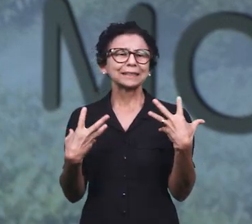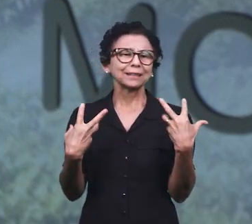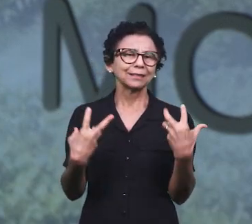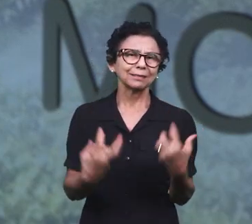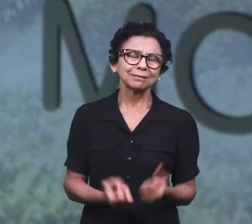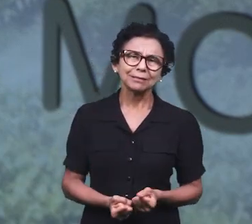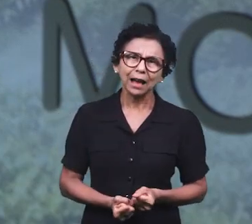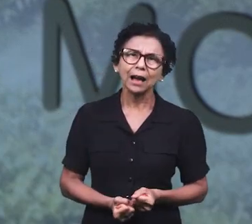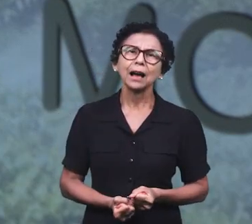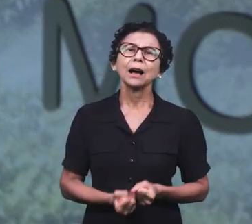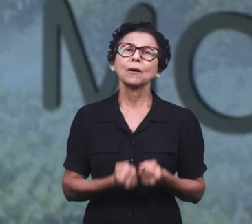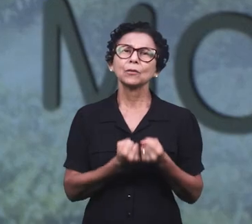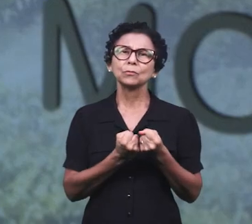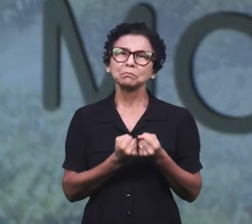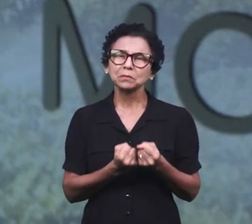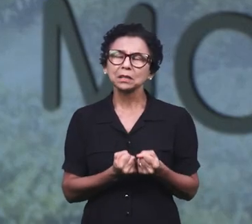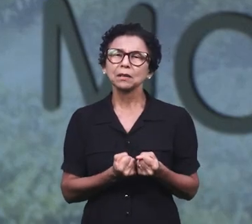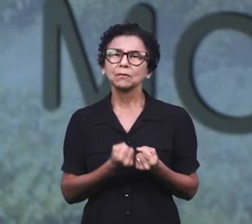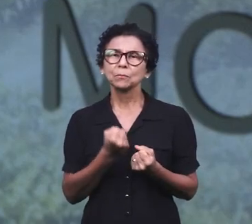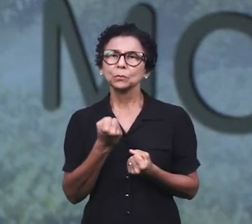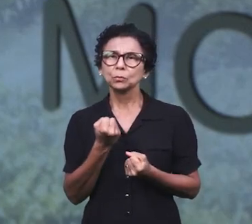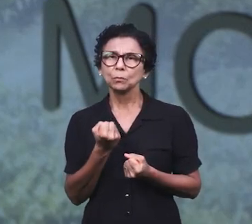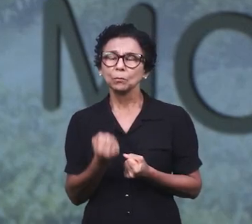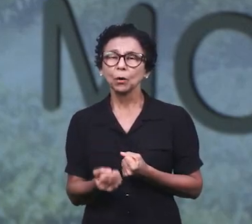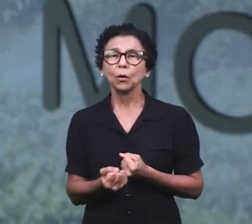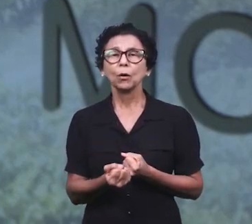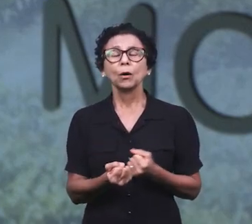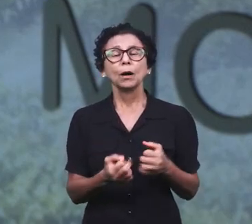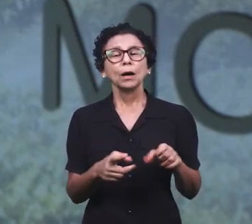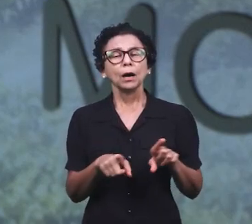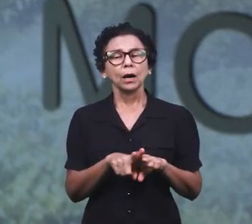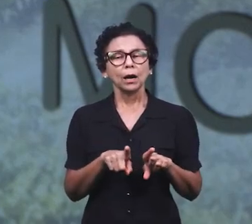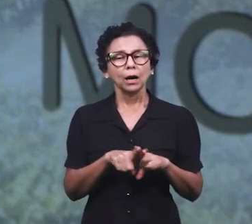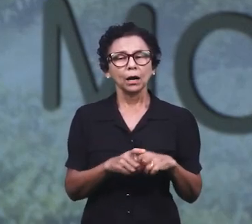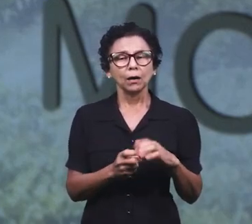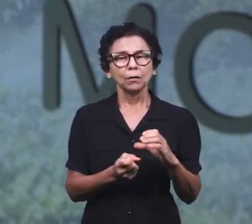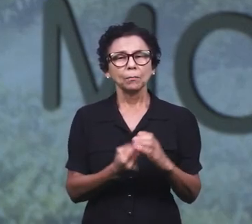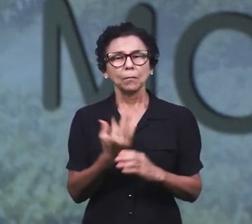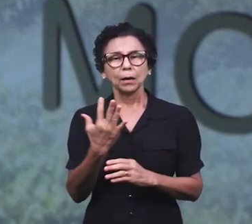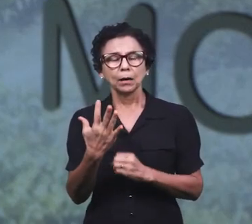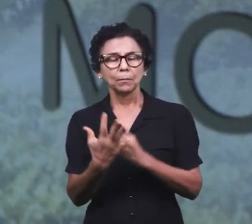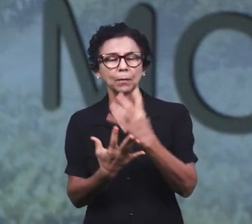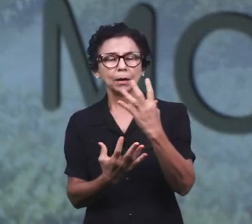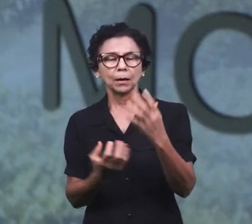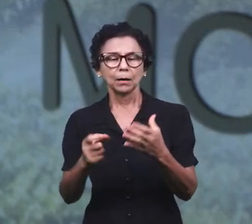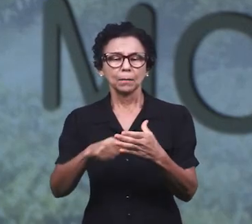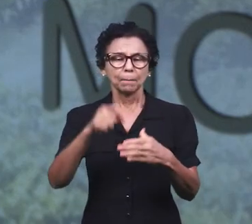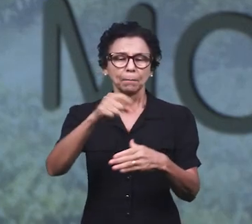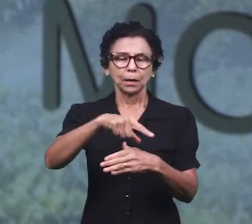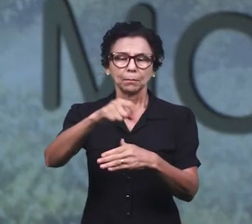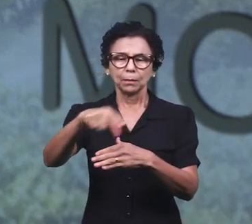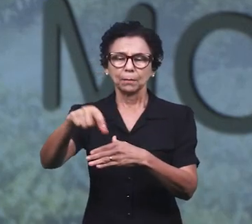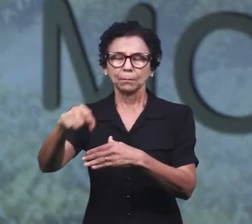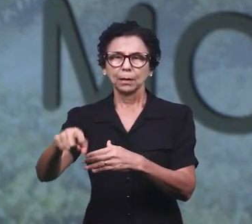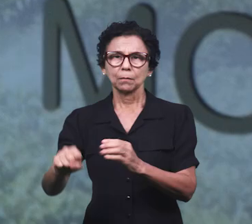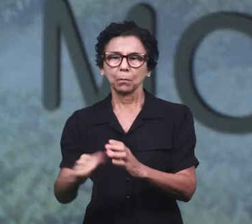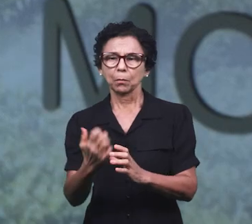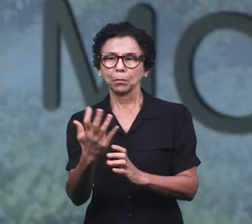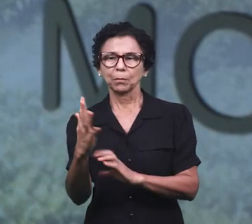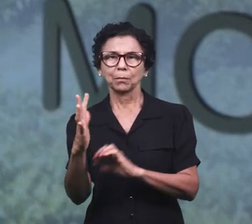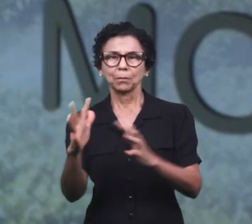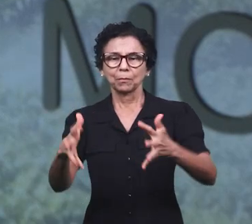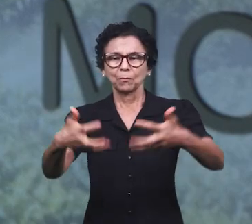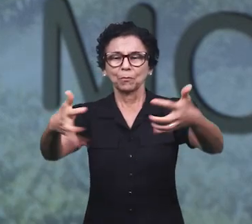bem produzido ali pelos irmãos, os irmãos comprando as ideias, nós fomos expandindo. Hoje nós temos ali uma diversidade muito